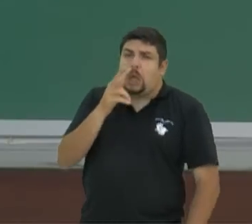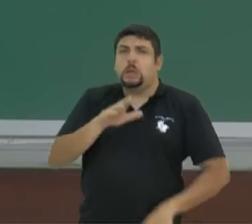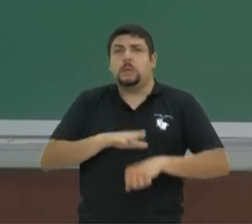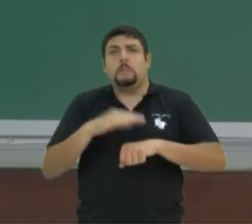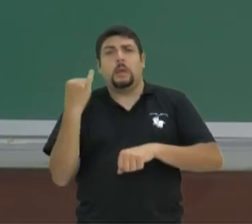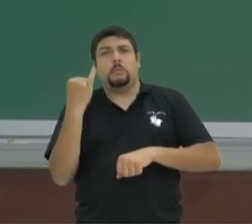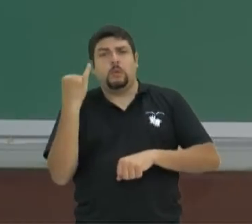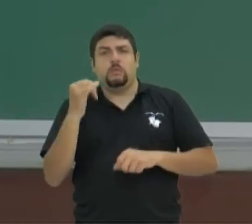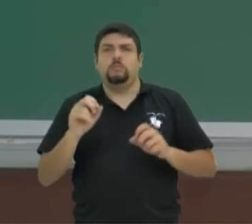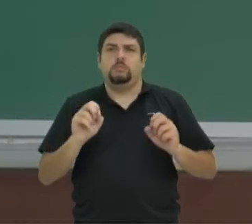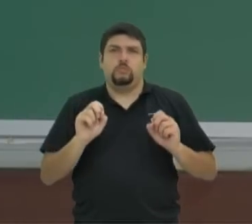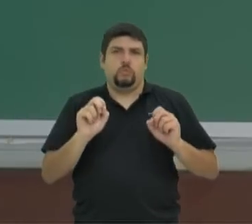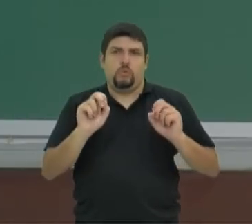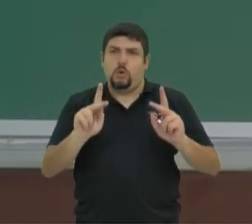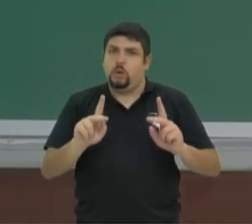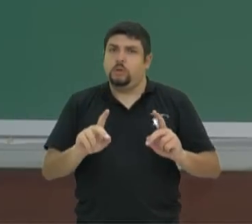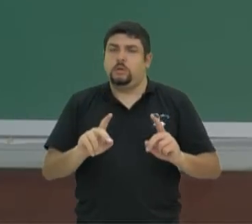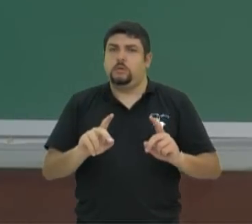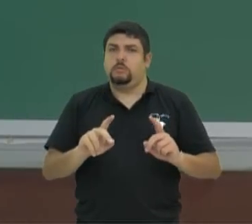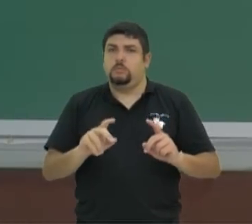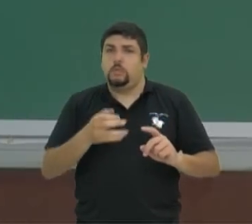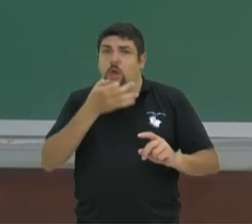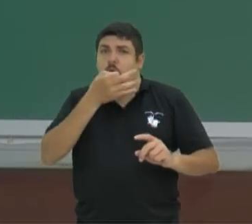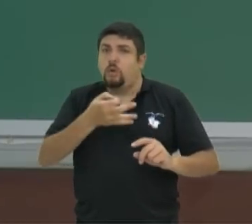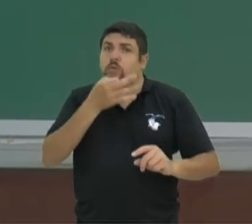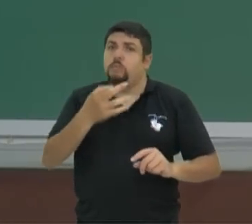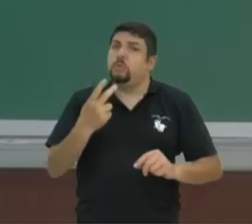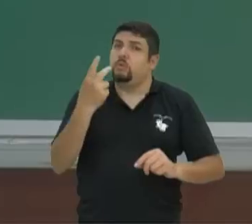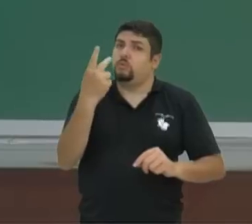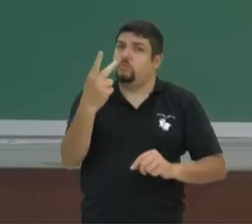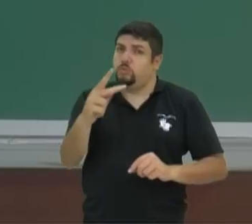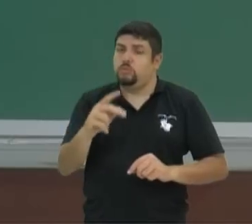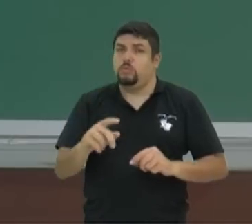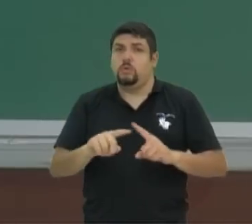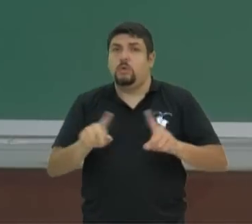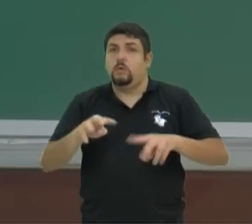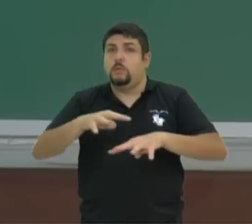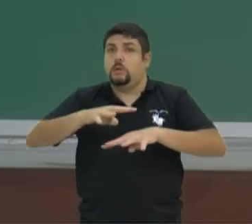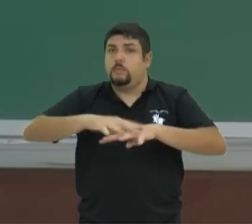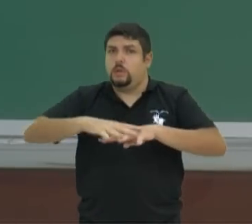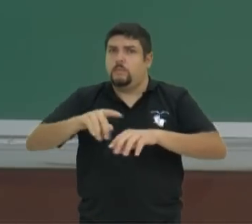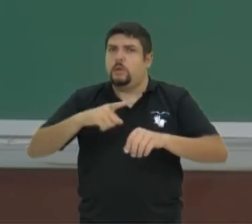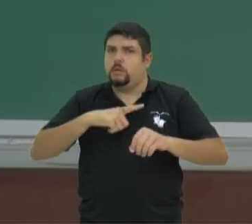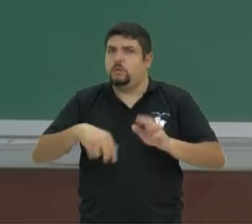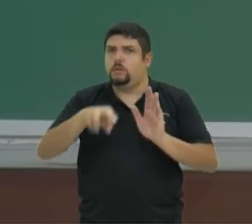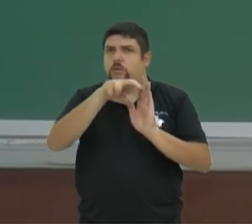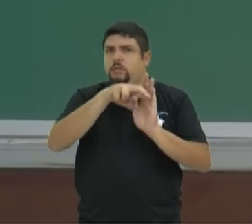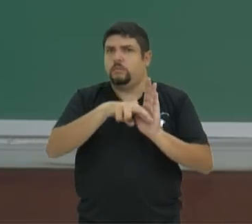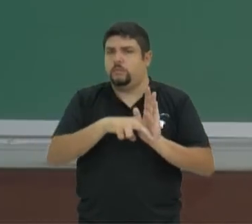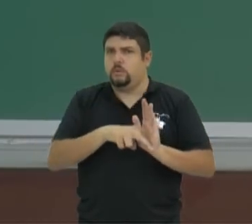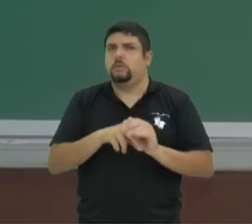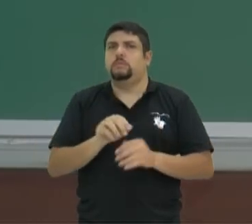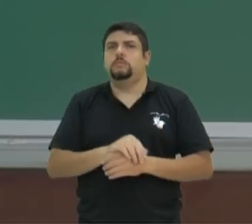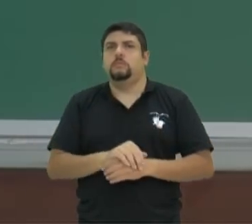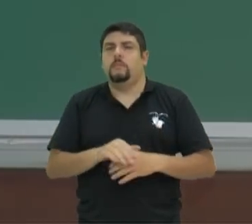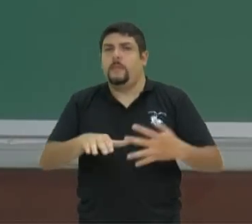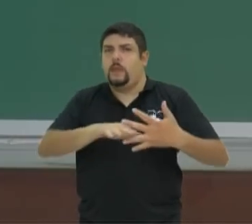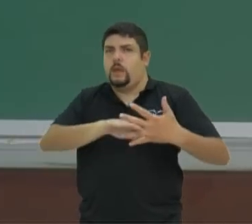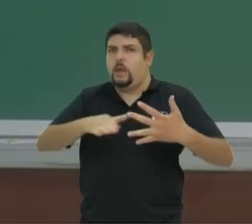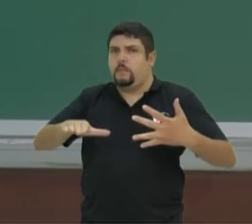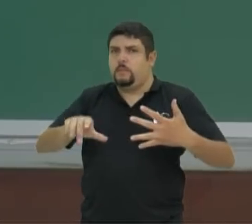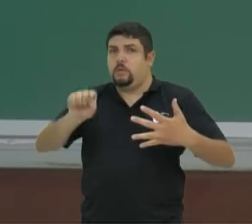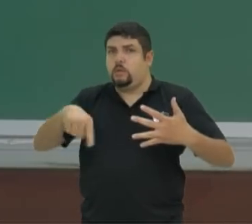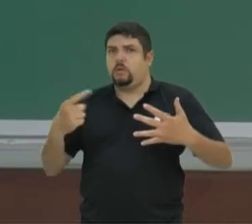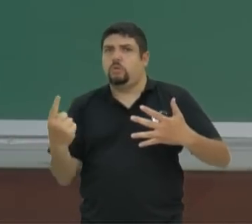é livre, mas matemática não debate opinião. Matemática, ela tem um critério, e o critério é, a média não vai sozinha, a